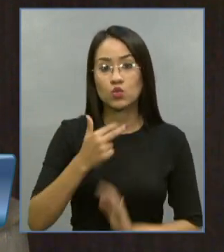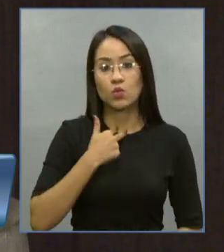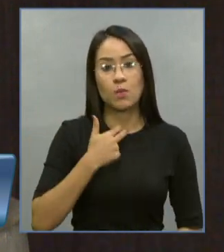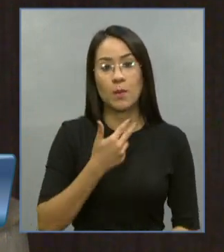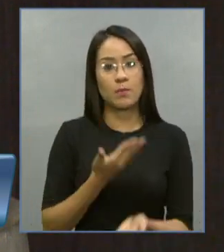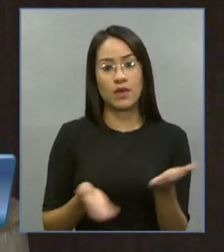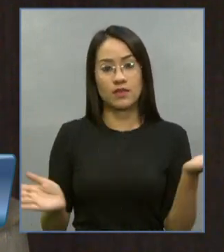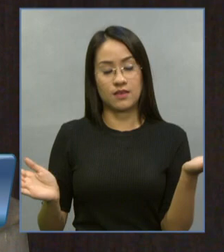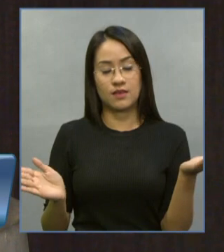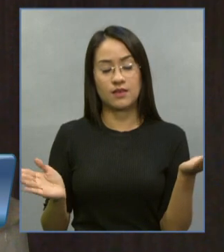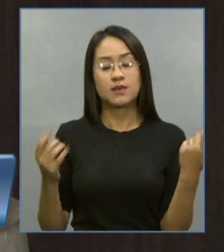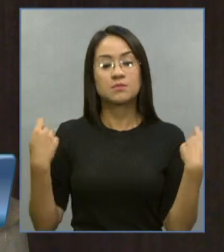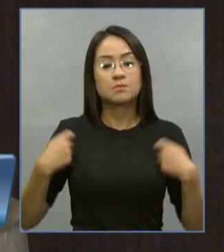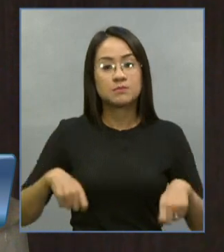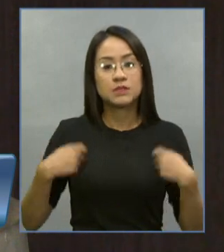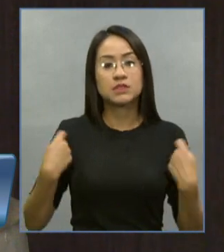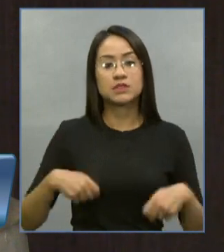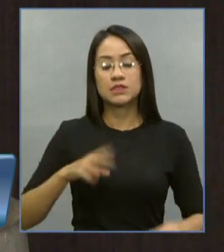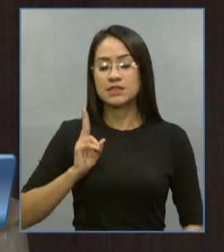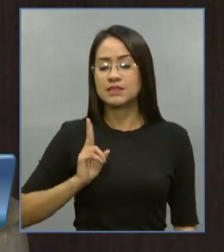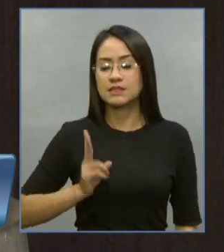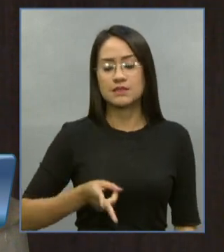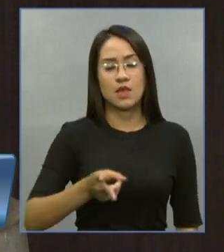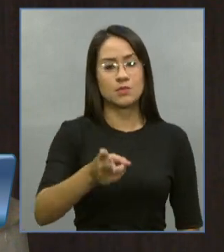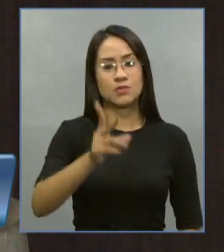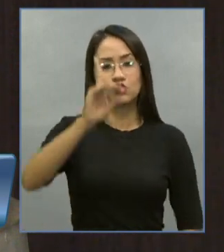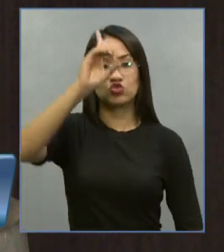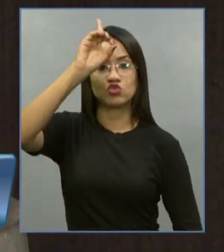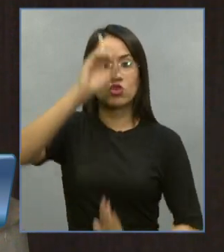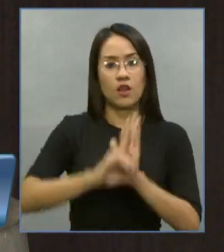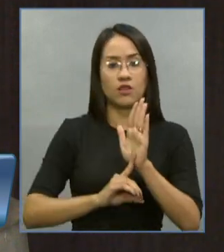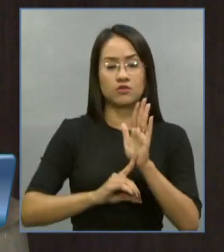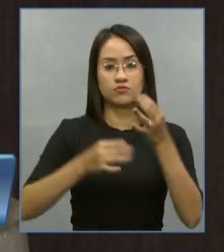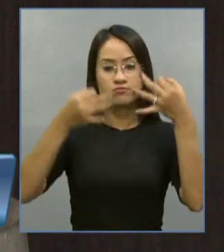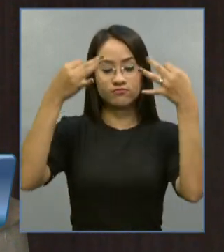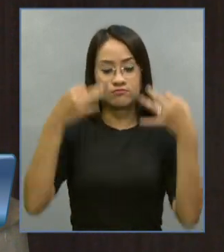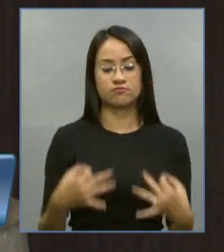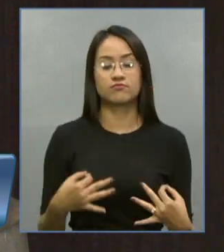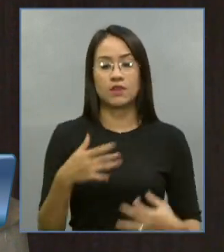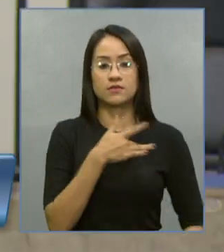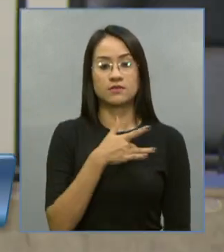negocia, ele é inalienável, portanto, ele é condição para a vida destas crianças e suas famílias. Muito obrigado.